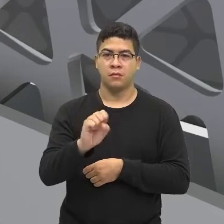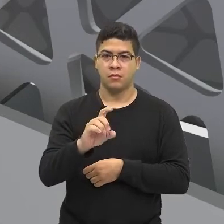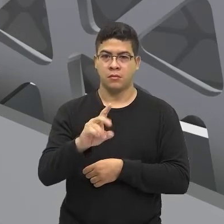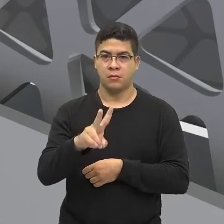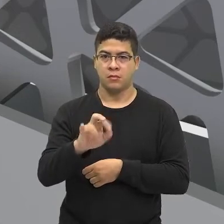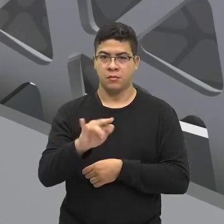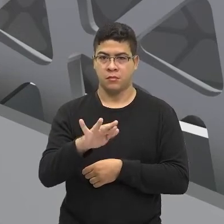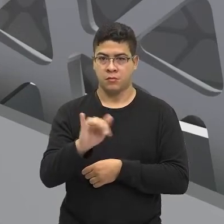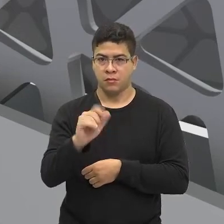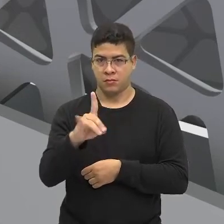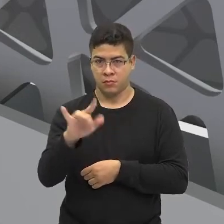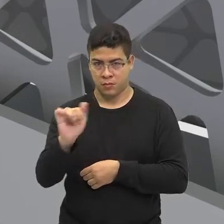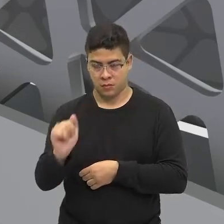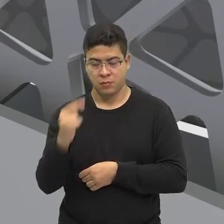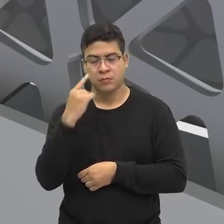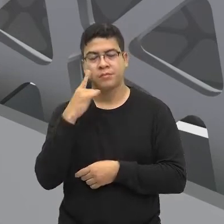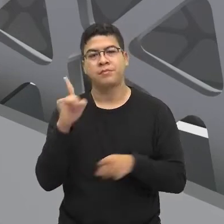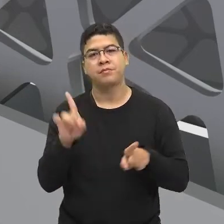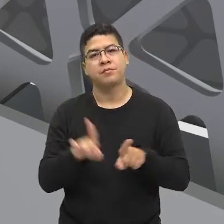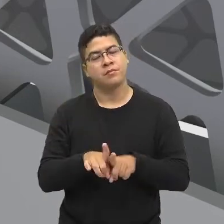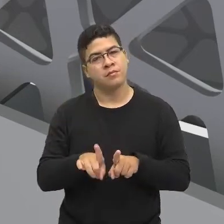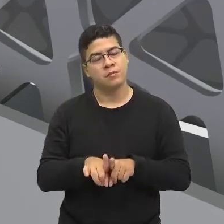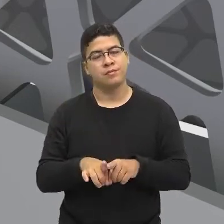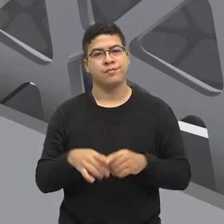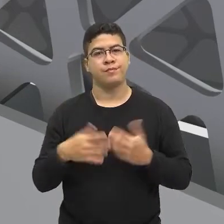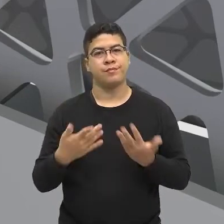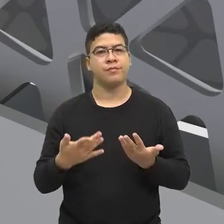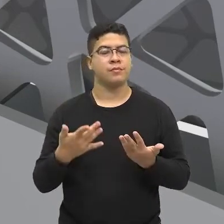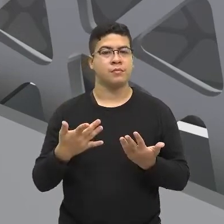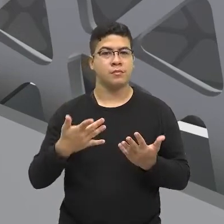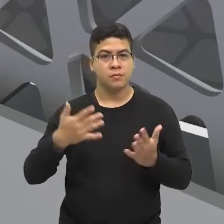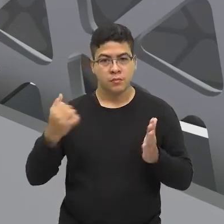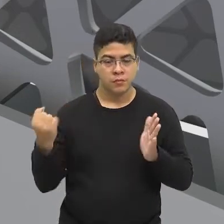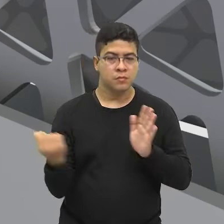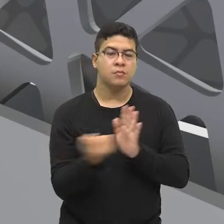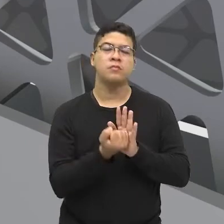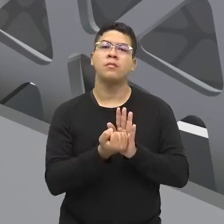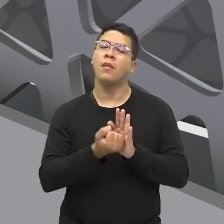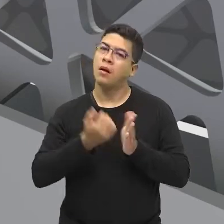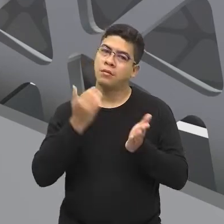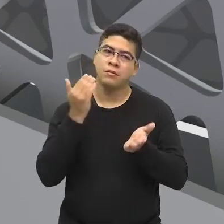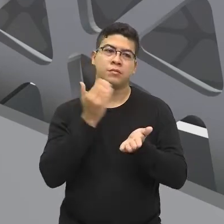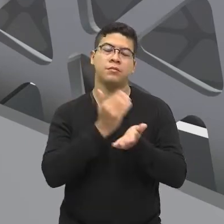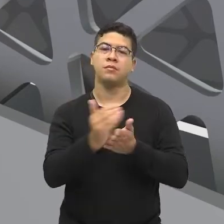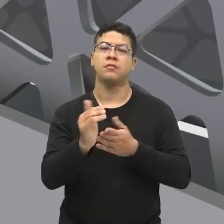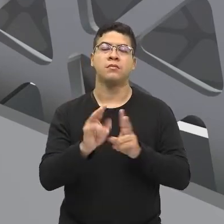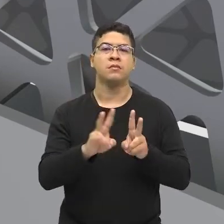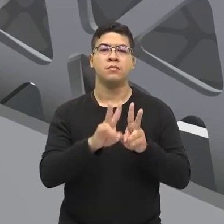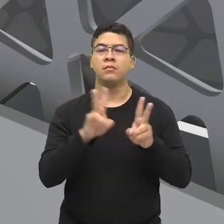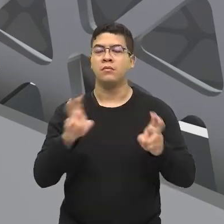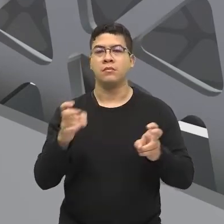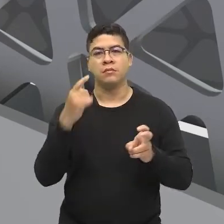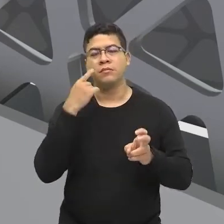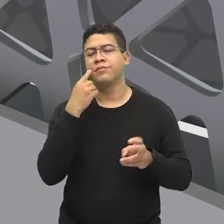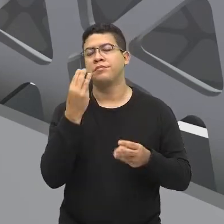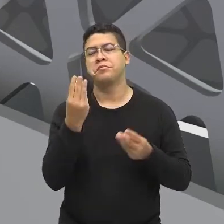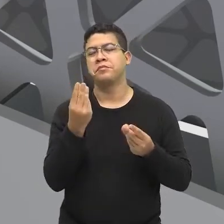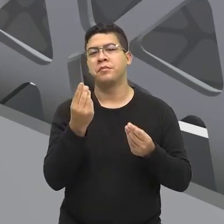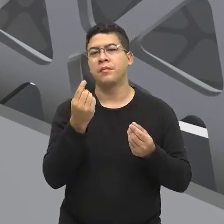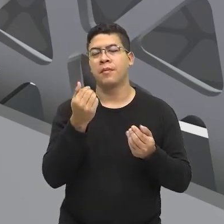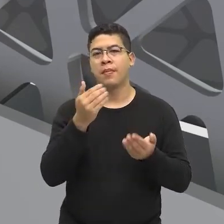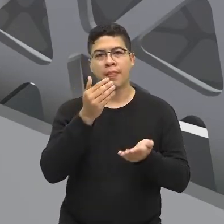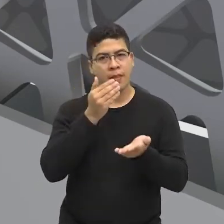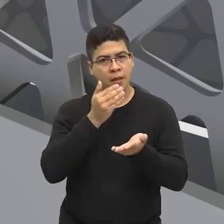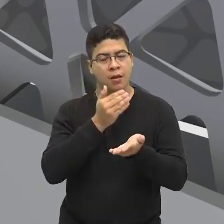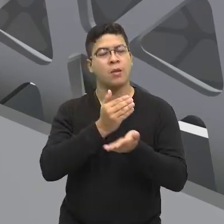uma espécie de marco inicial, né? um texto que vai iniciar ali, vamos dizer, uma ponta de